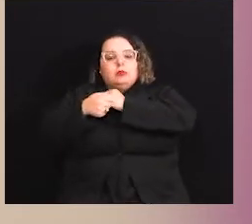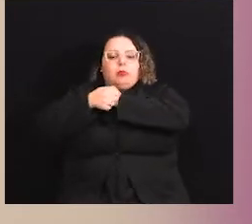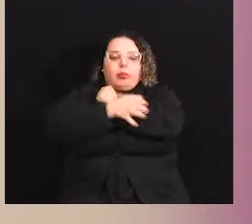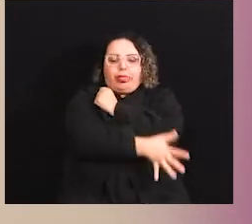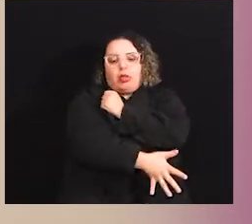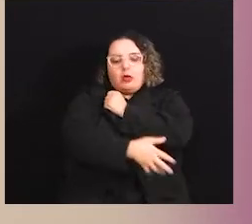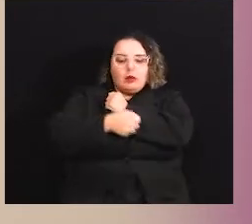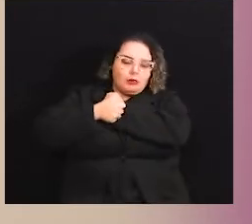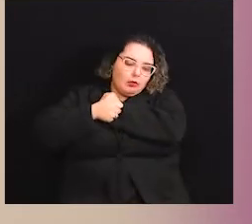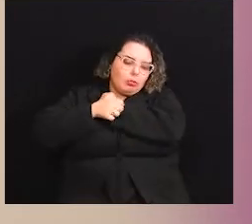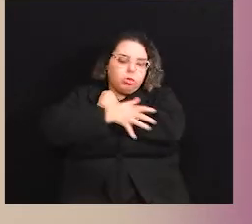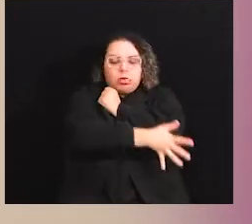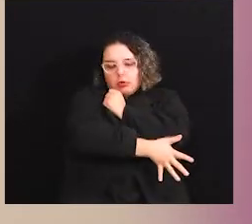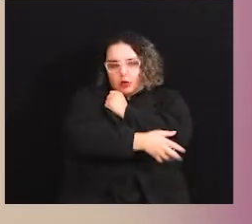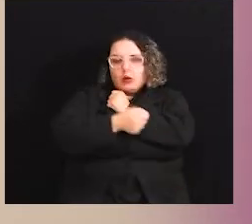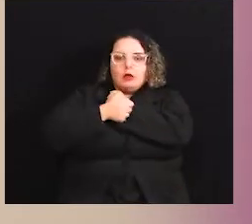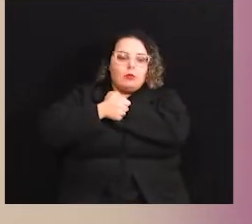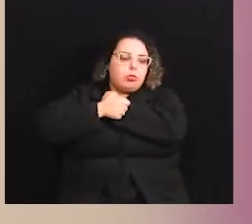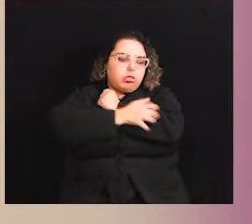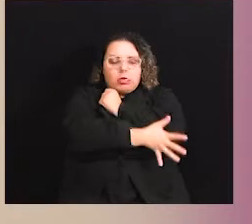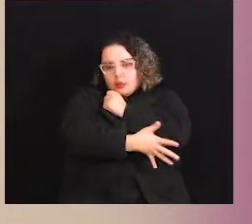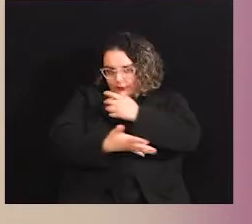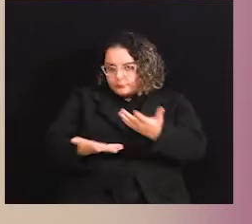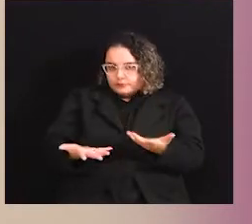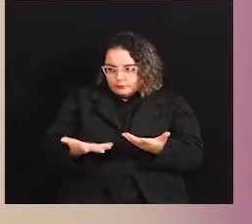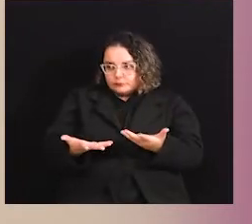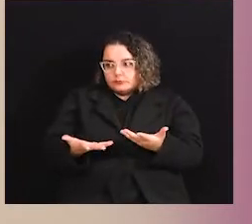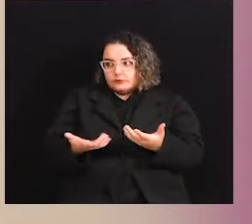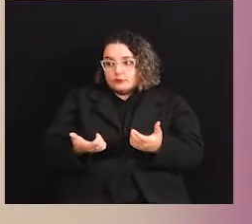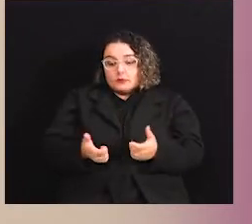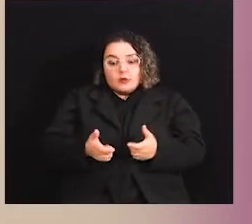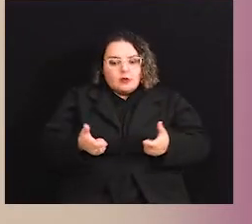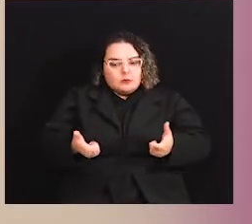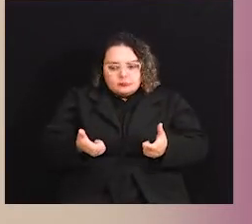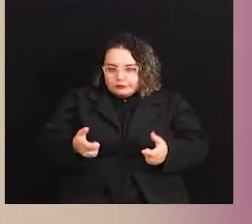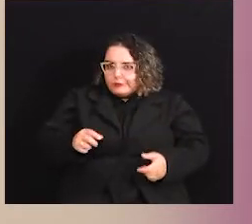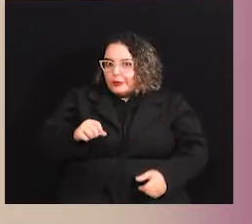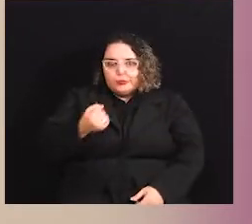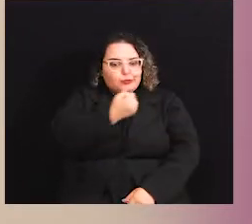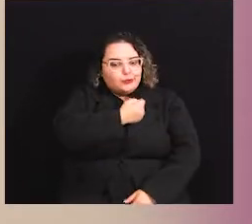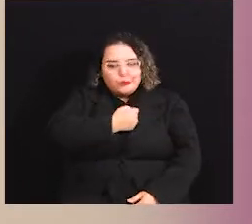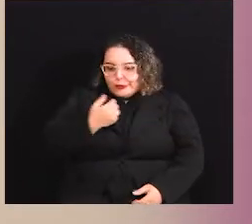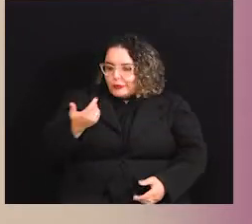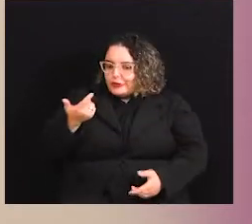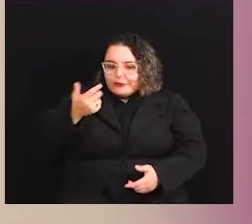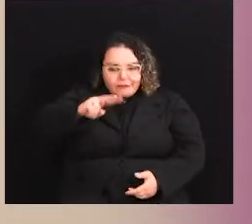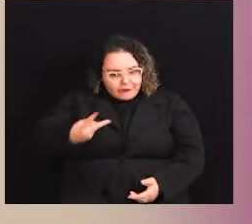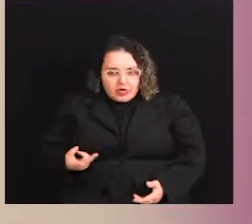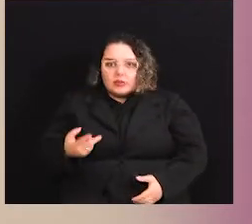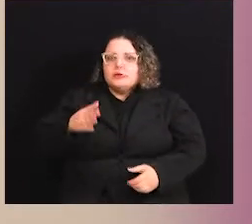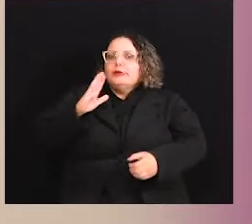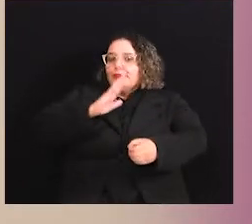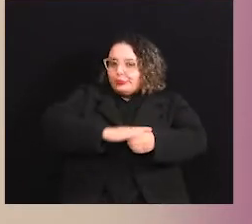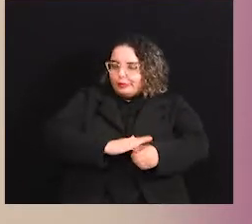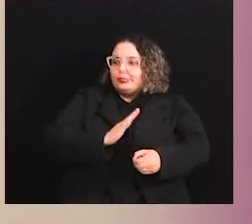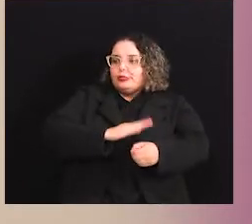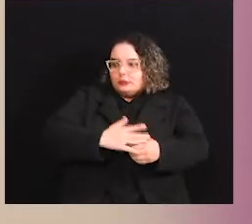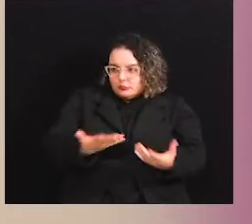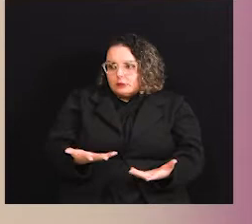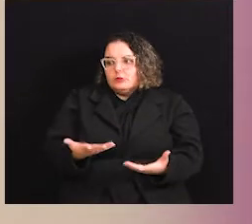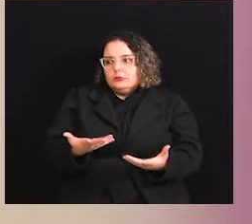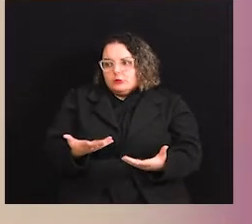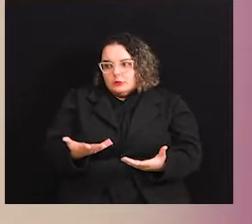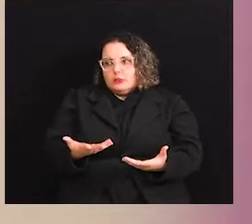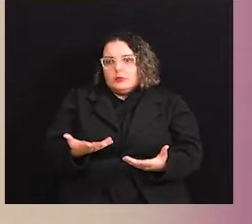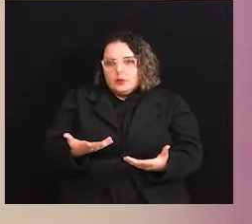A diarreia, o aumento do volume das evacuações, a alteração da consistência para a forma mais líquida é muito